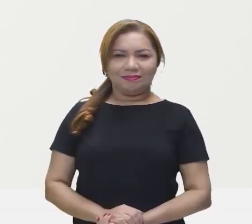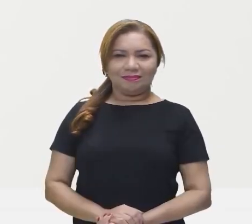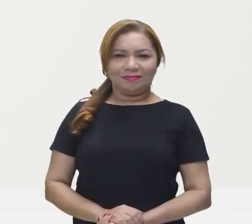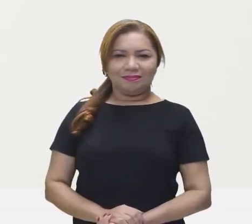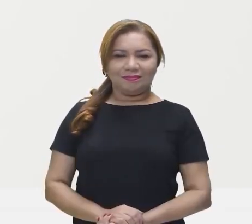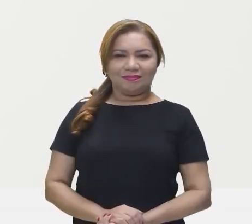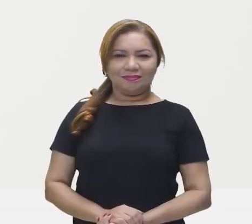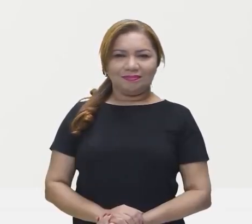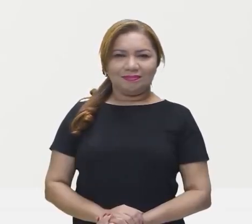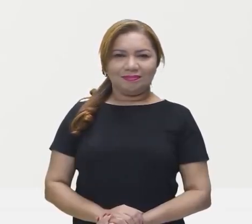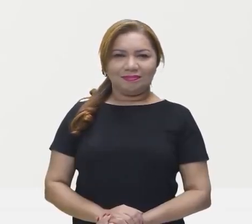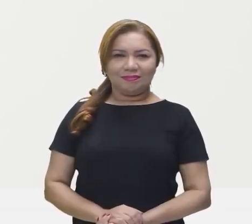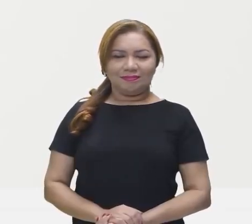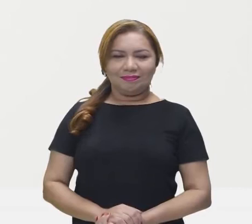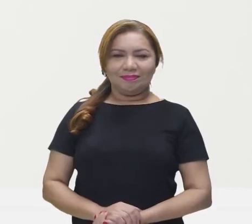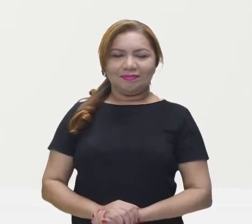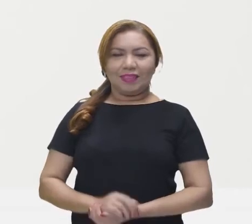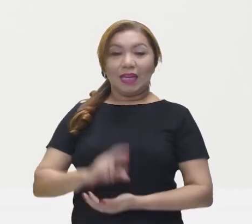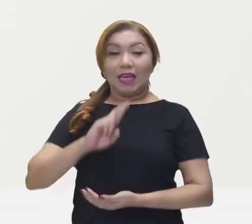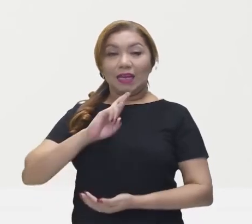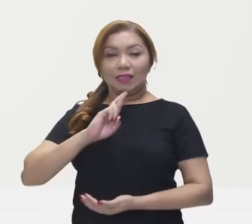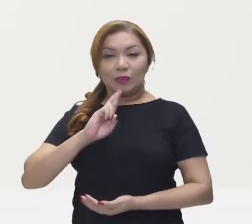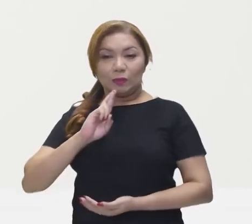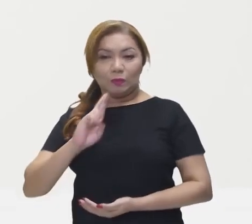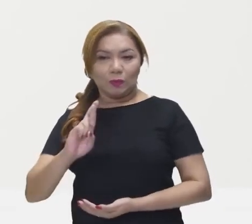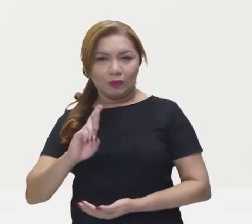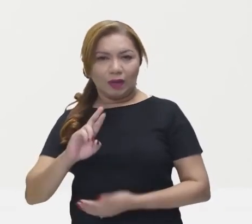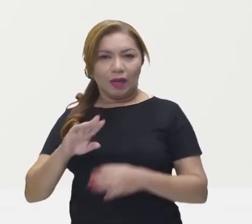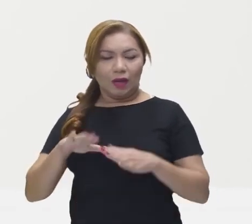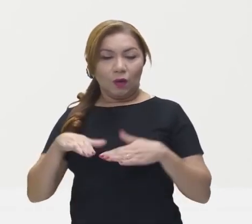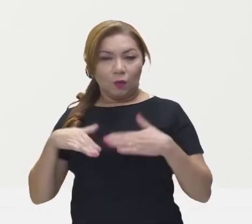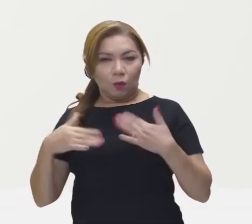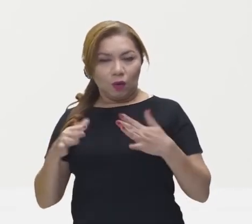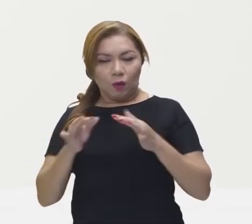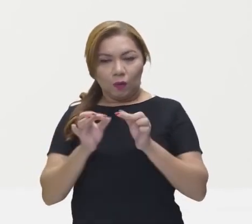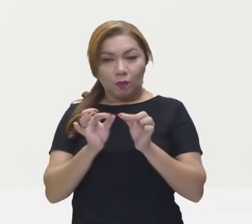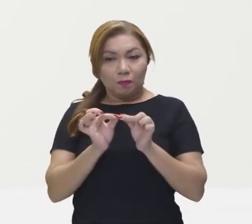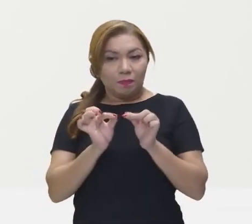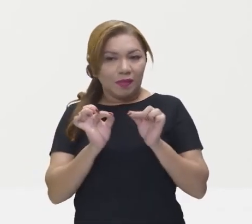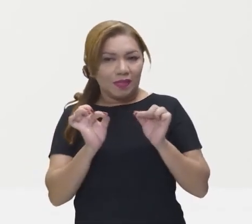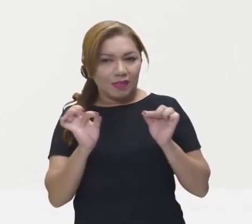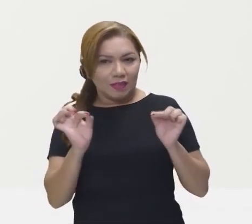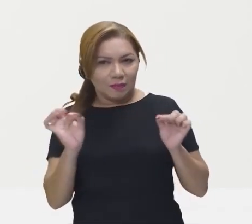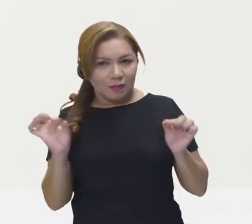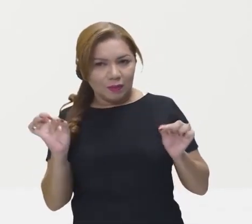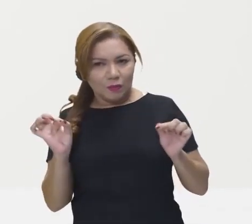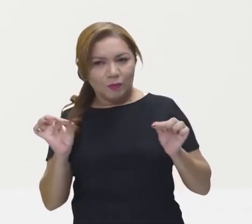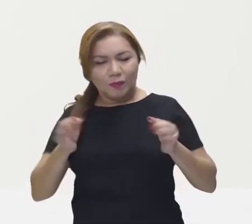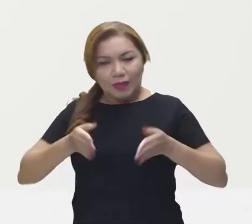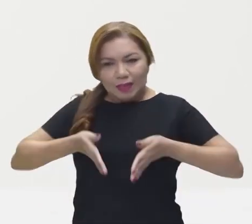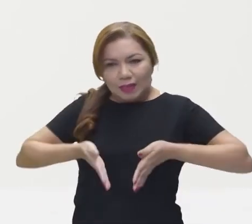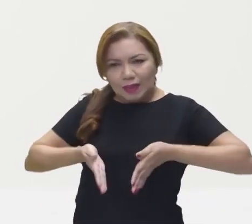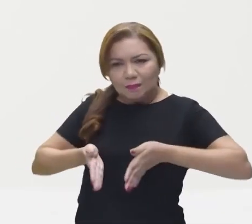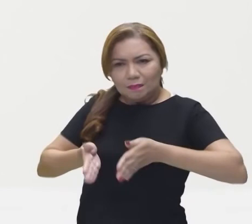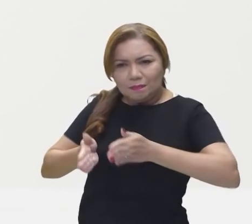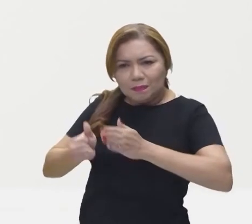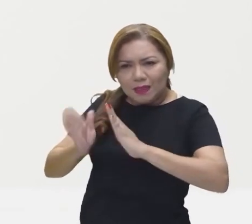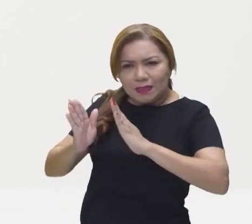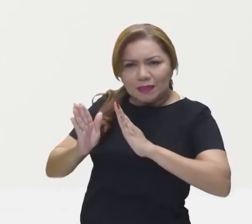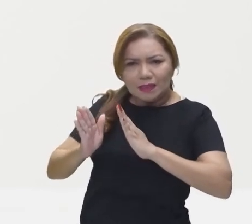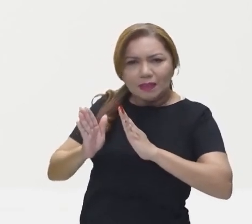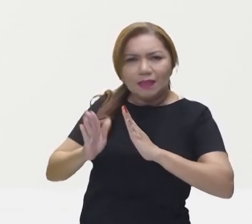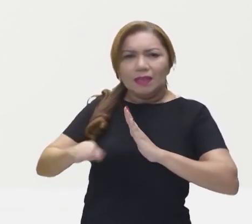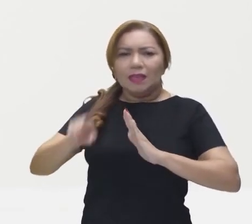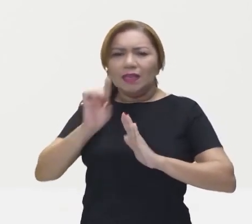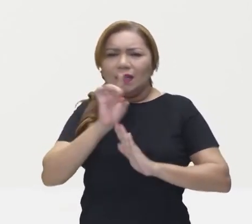Vamos lá. Responda. Qual o perímetro da pista e quantos metros cada